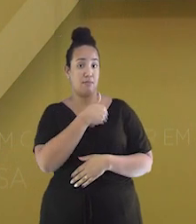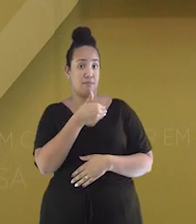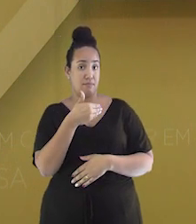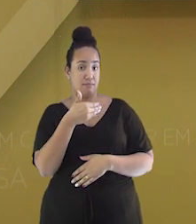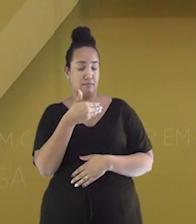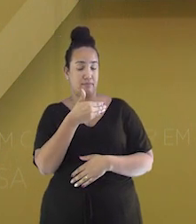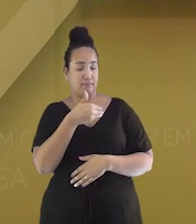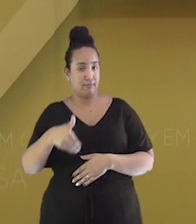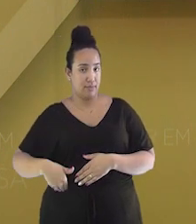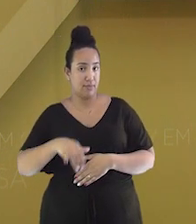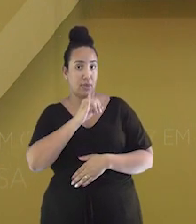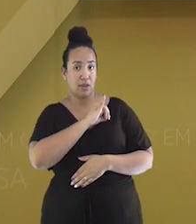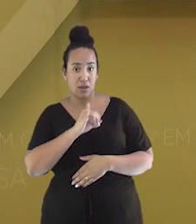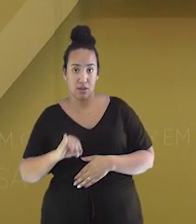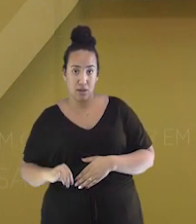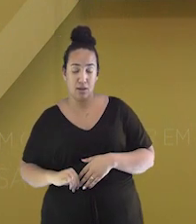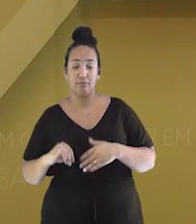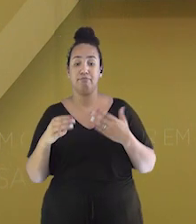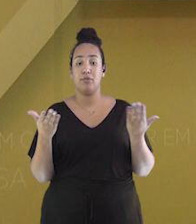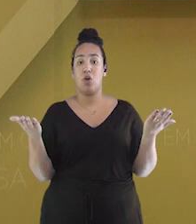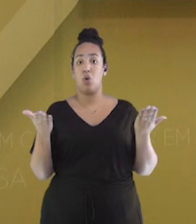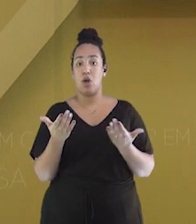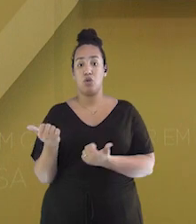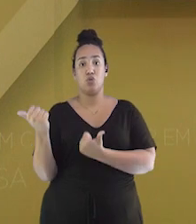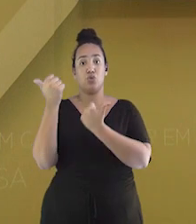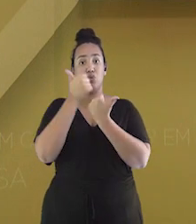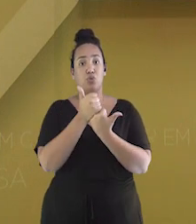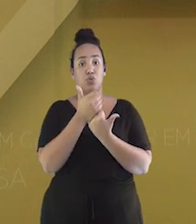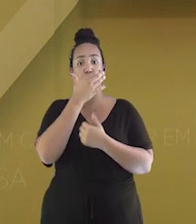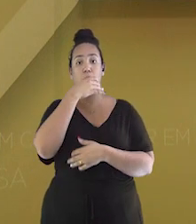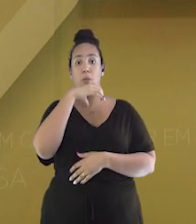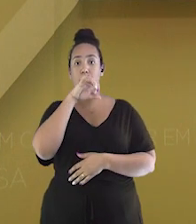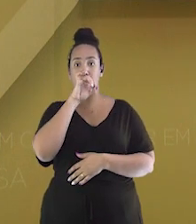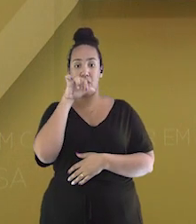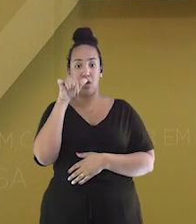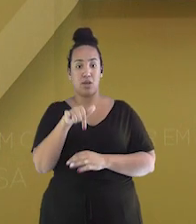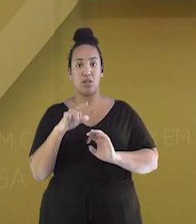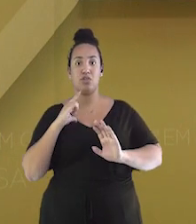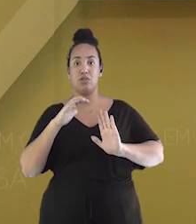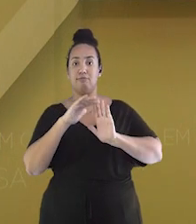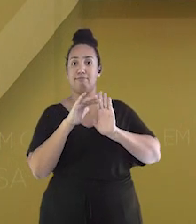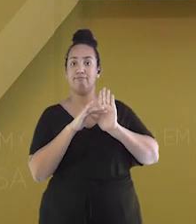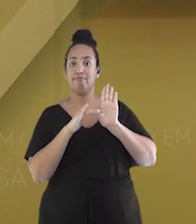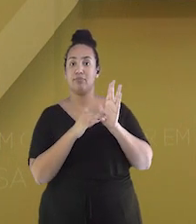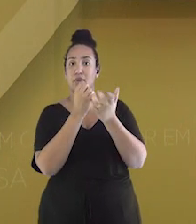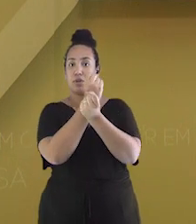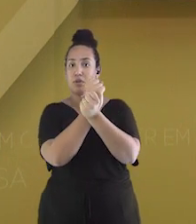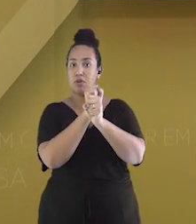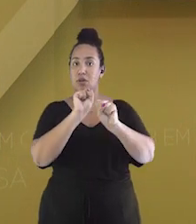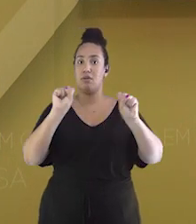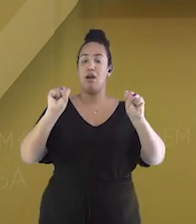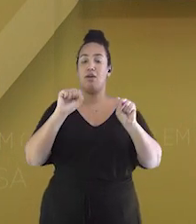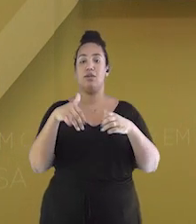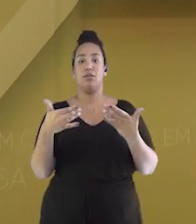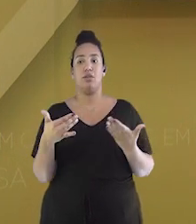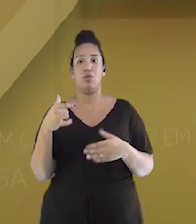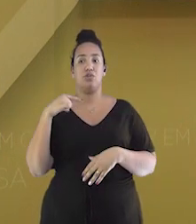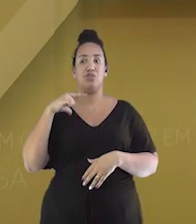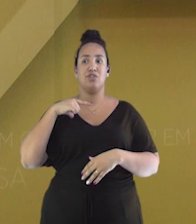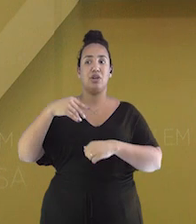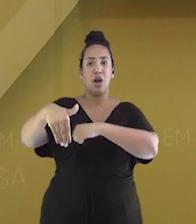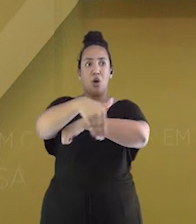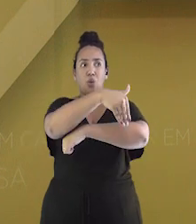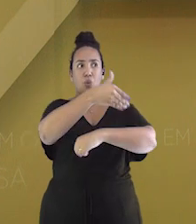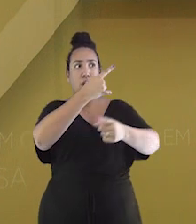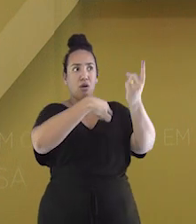pai. O tema da abolição estava na ordem do dia e, em grande parte, havia um clima um tanto revolucionário nas ruas,